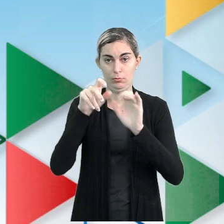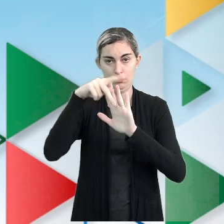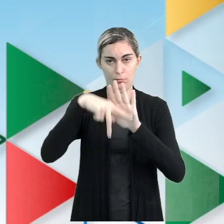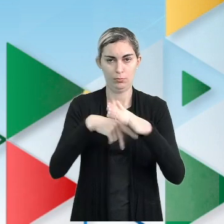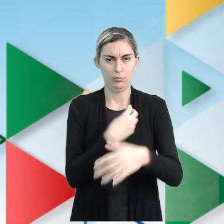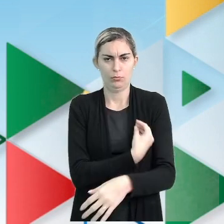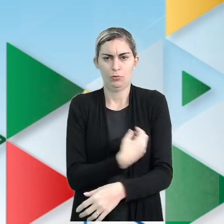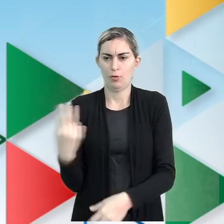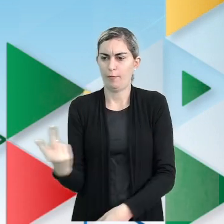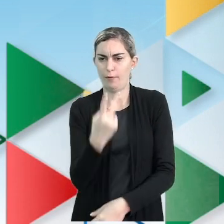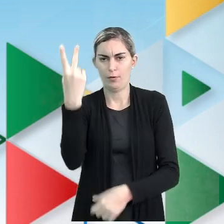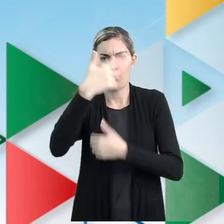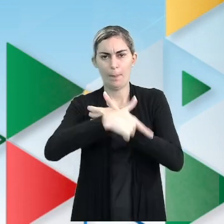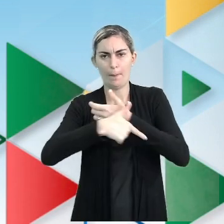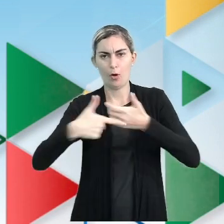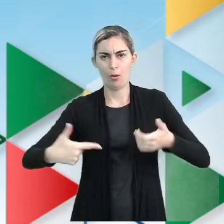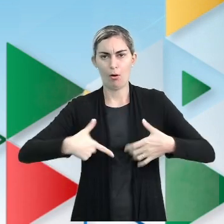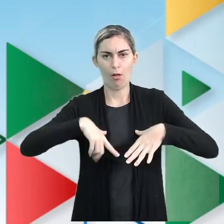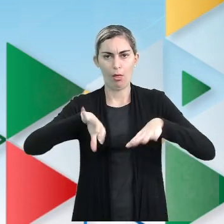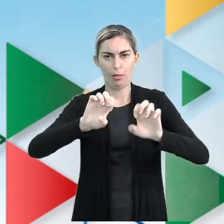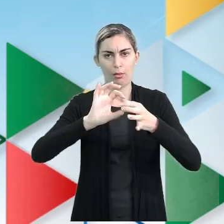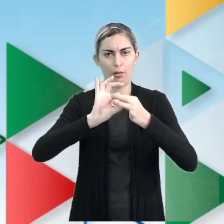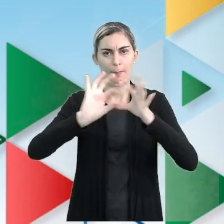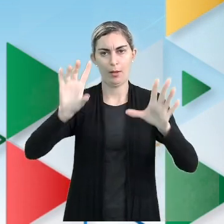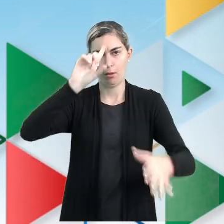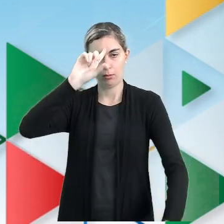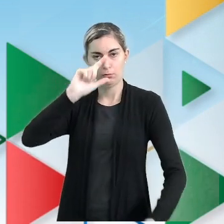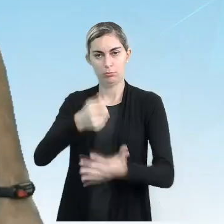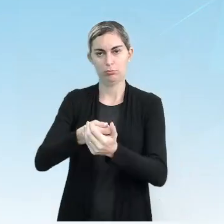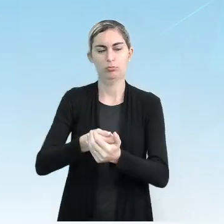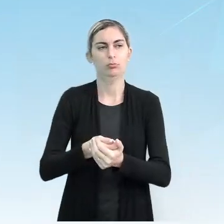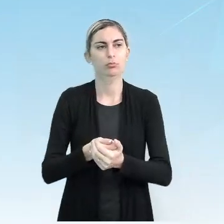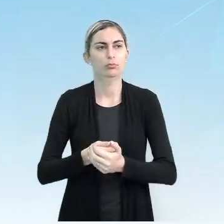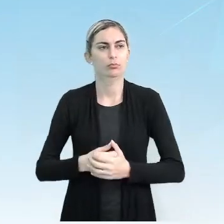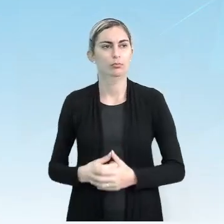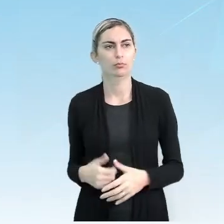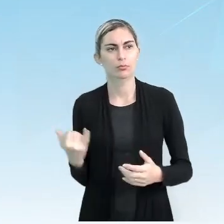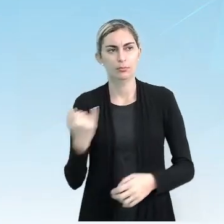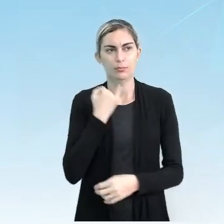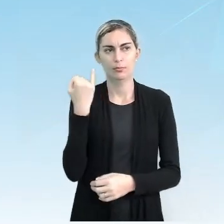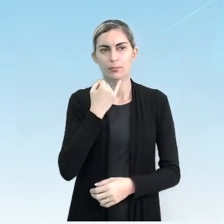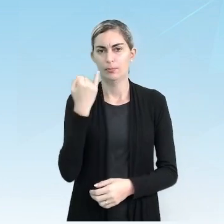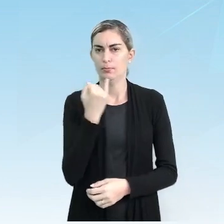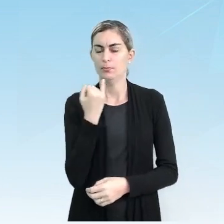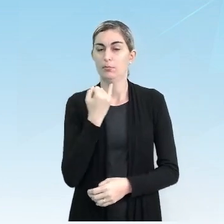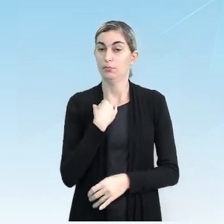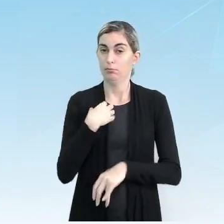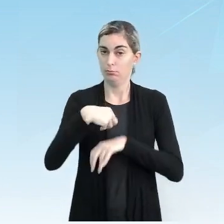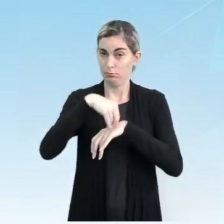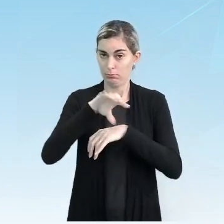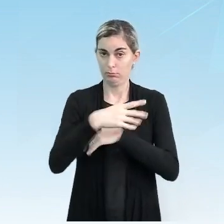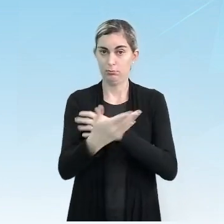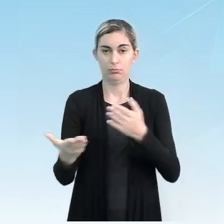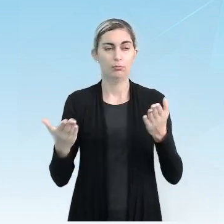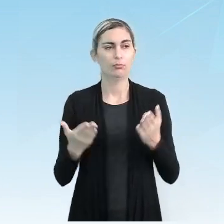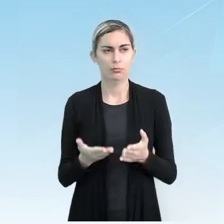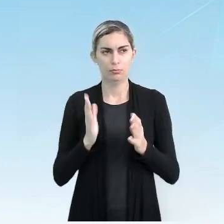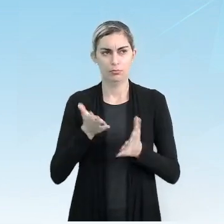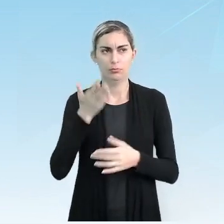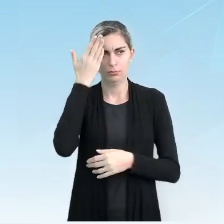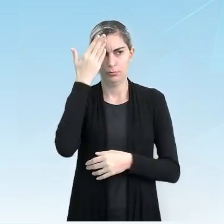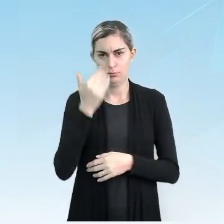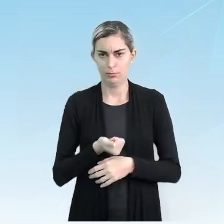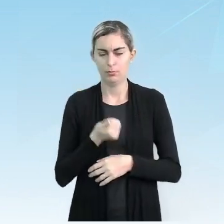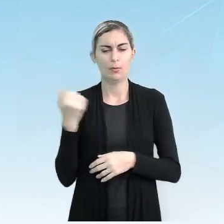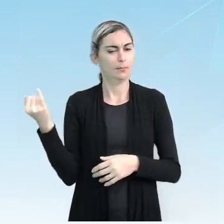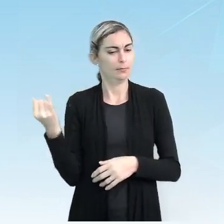Vida, valores, moral, ética, liberdade de decisão. E é importante salientar, professor, que essa questão que nós já sabemos que ele